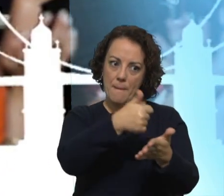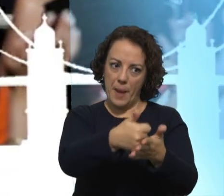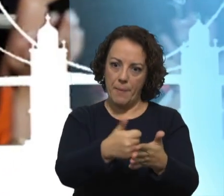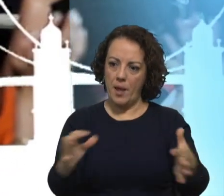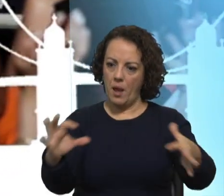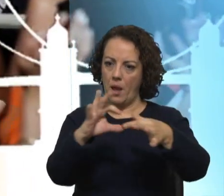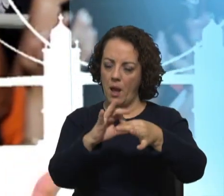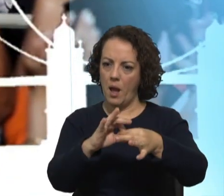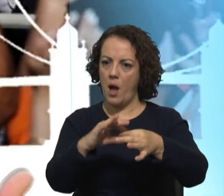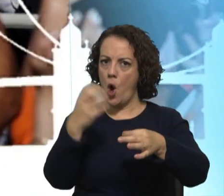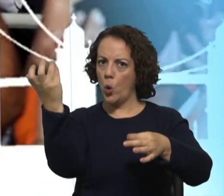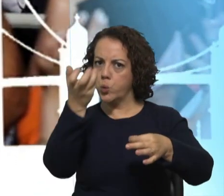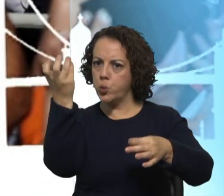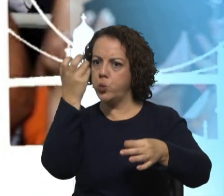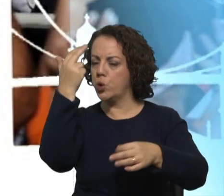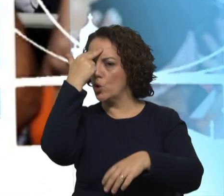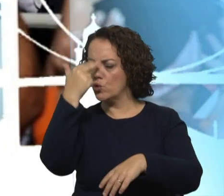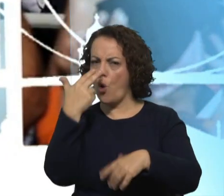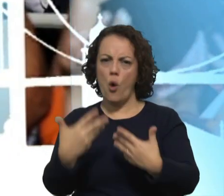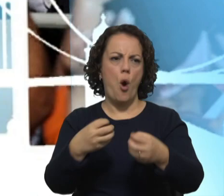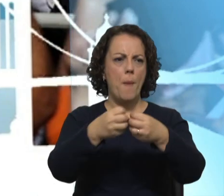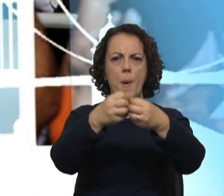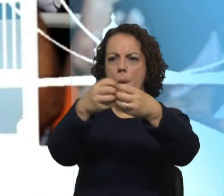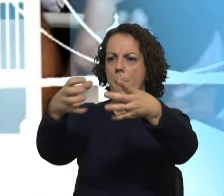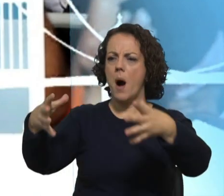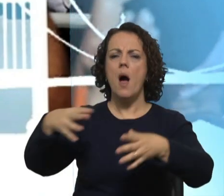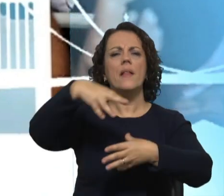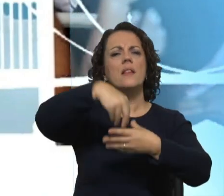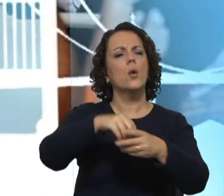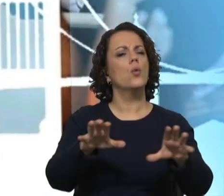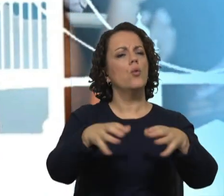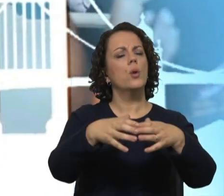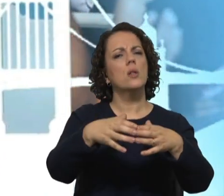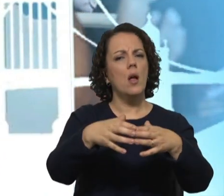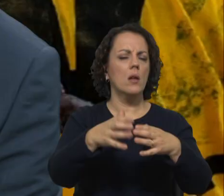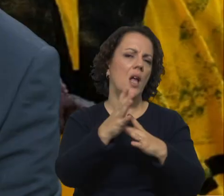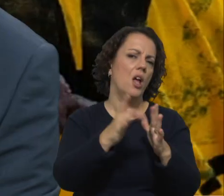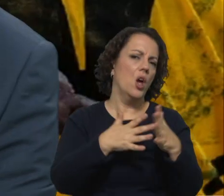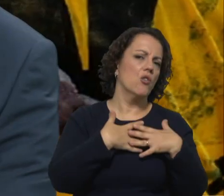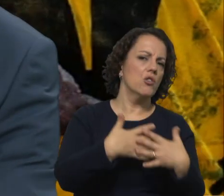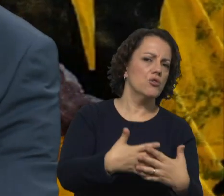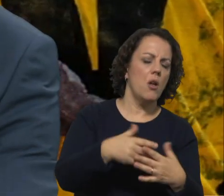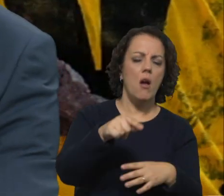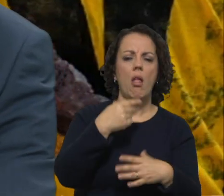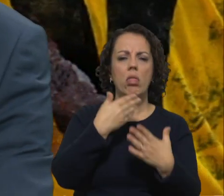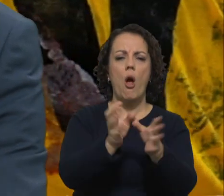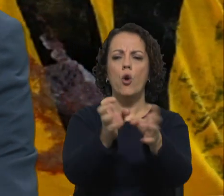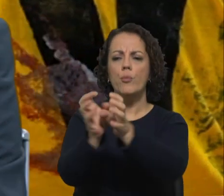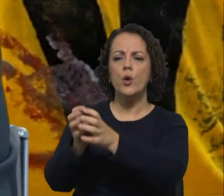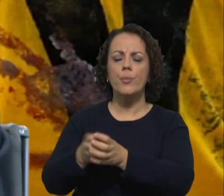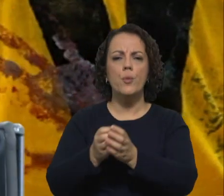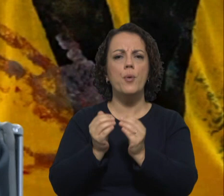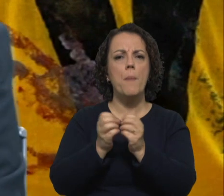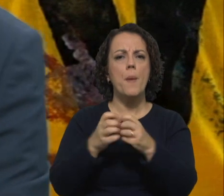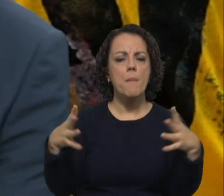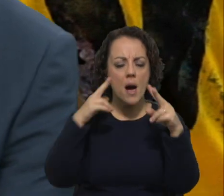cultura. Há muitos grupos bíblicos hoje a nascer nas comunidades cristãs. É importante também, é um bom contributo para estes grupos. Eu